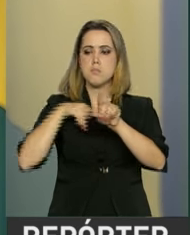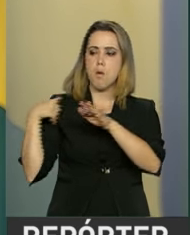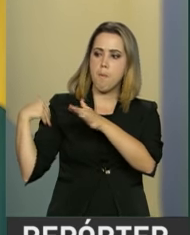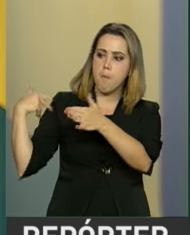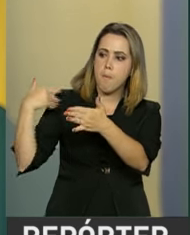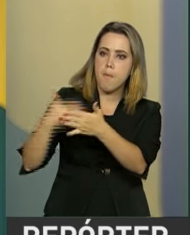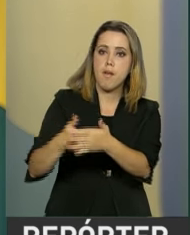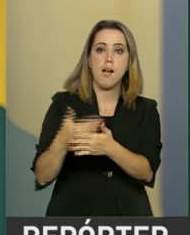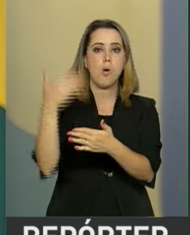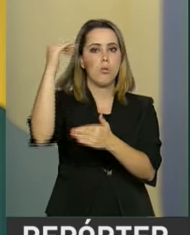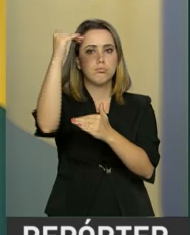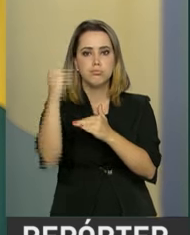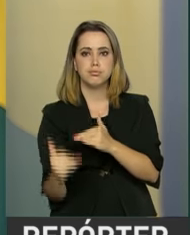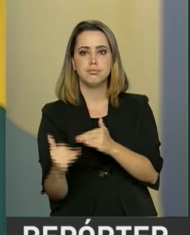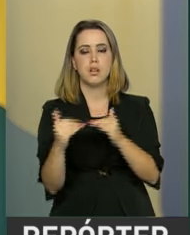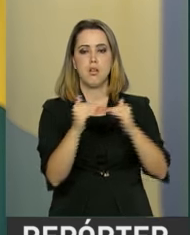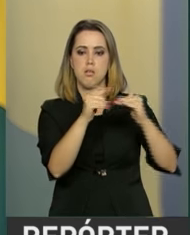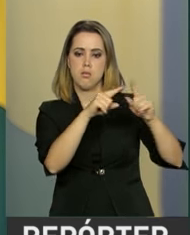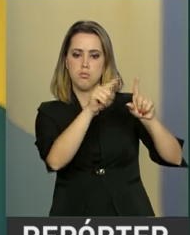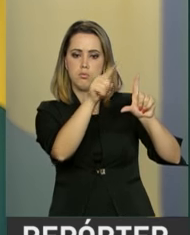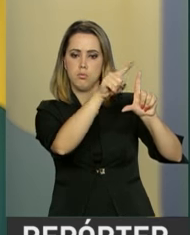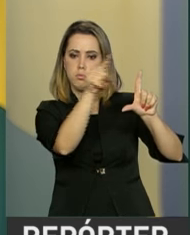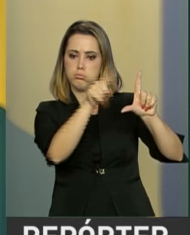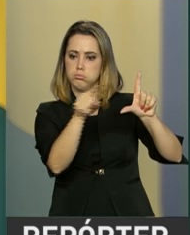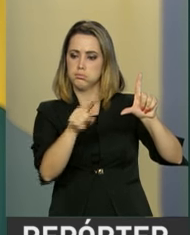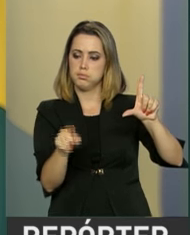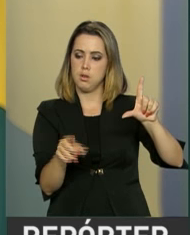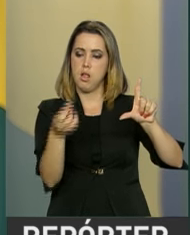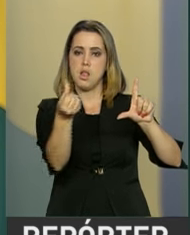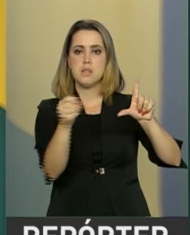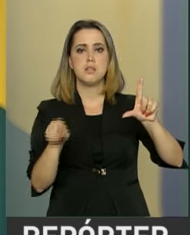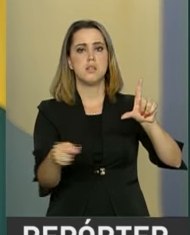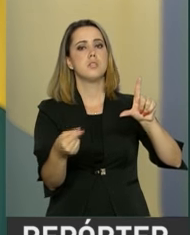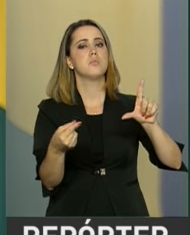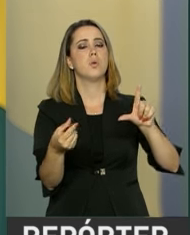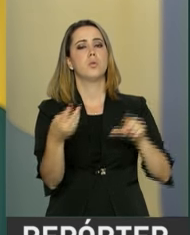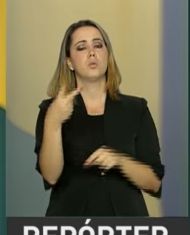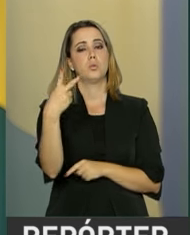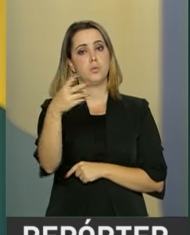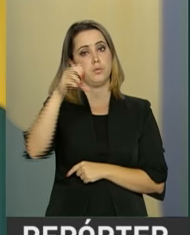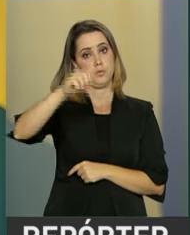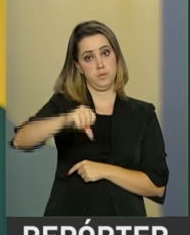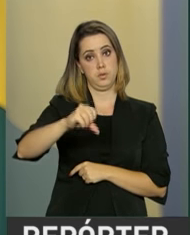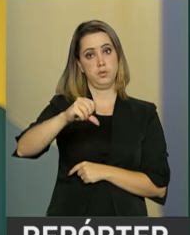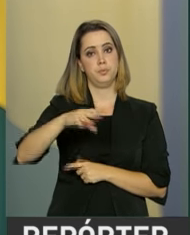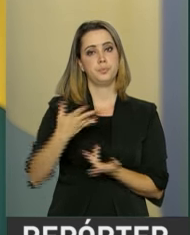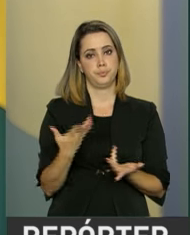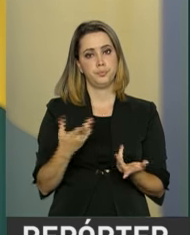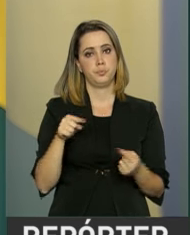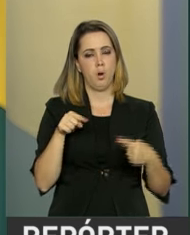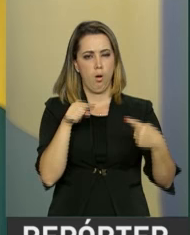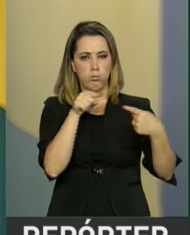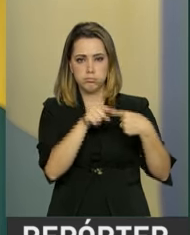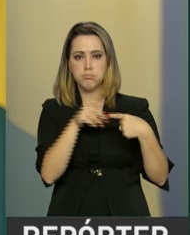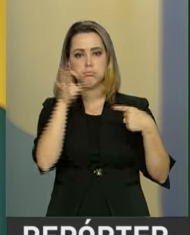para 6,29, portanto abaixo do teto da meta.